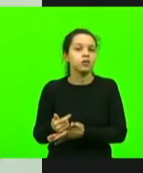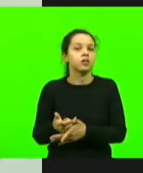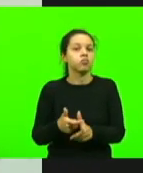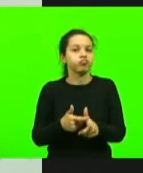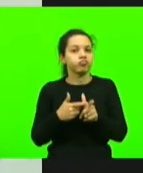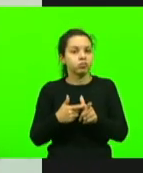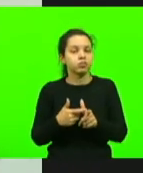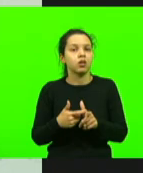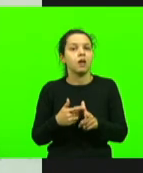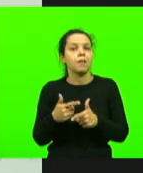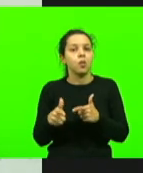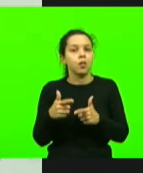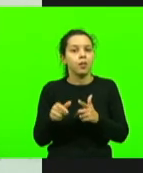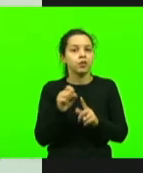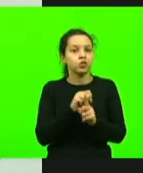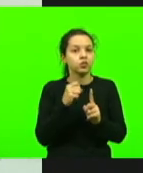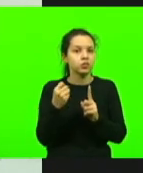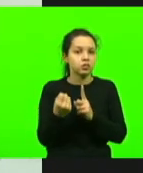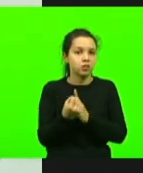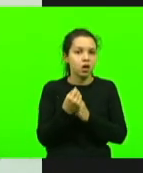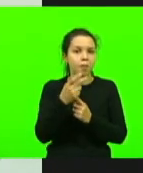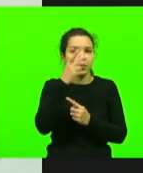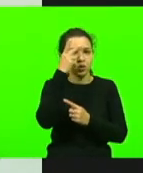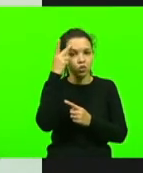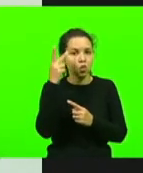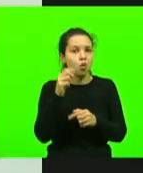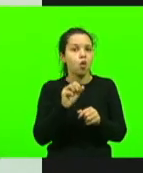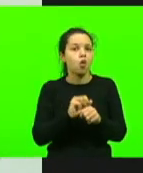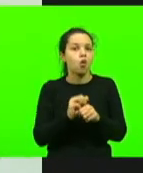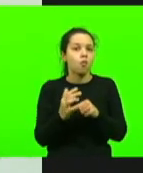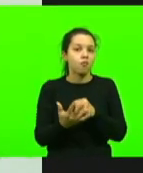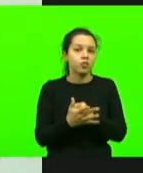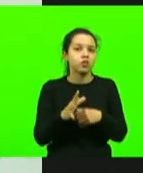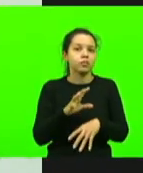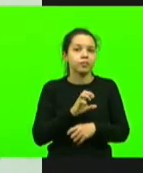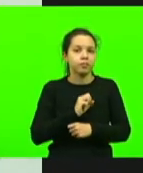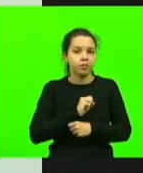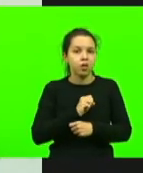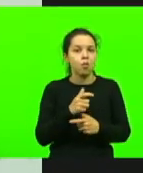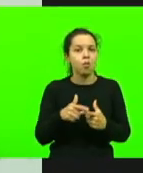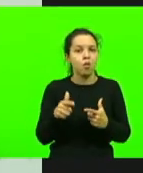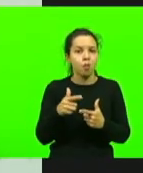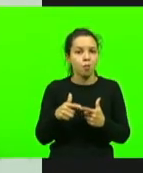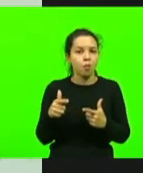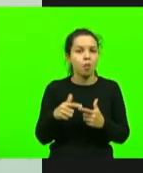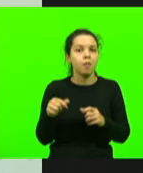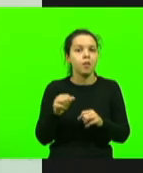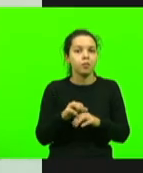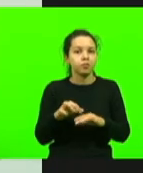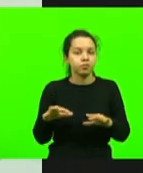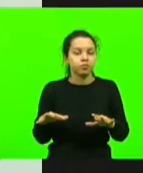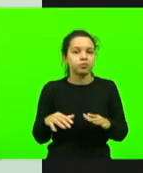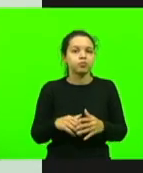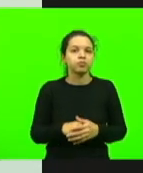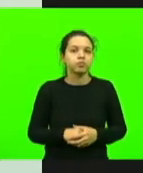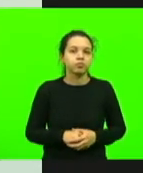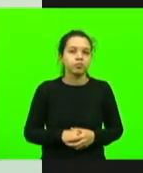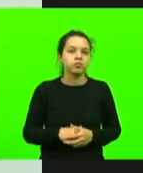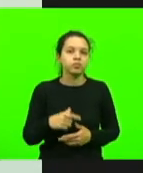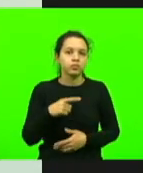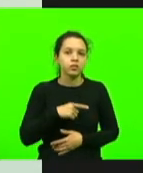e dos problemas sociais e das vítimas a corrida se problema neoliberal desse problema dessa opção neoliberal